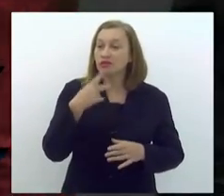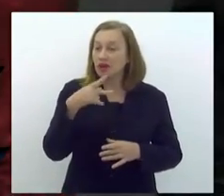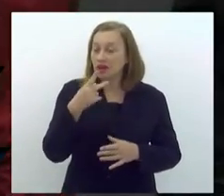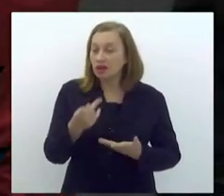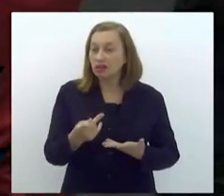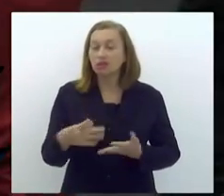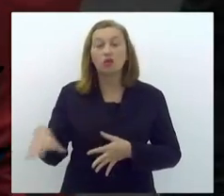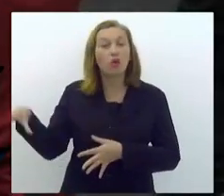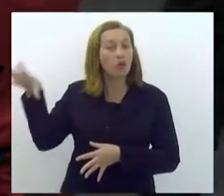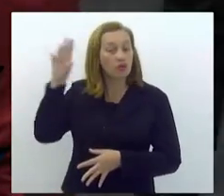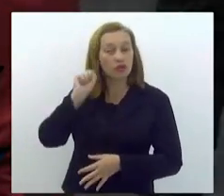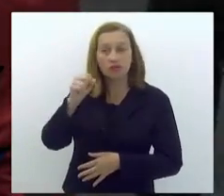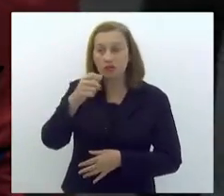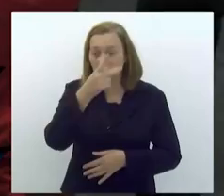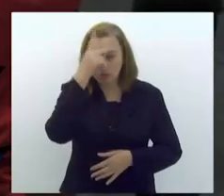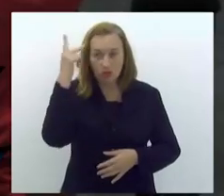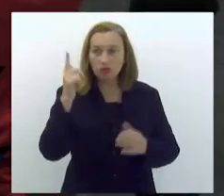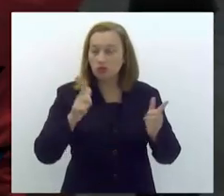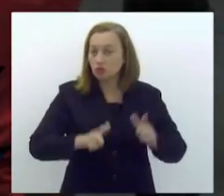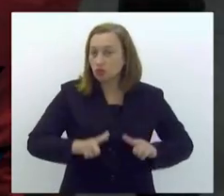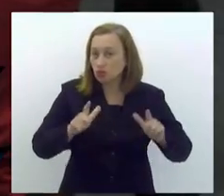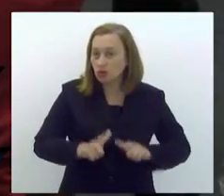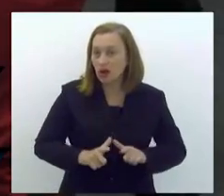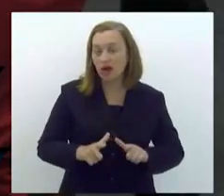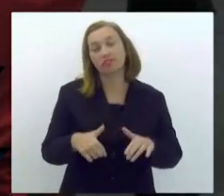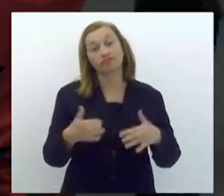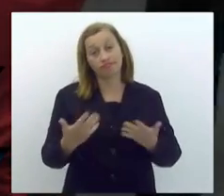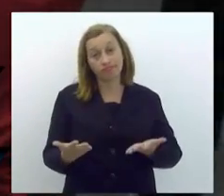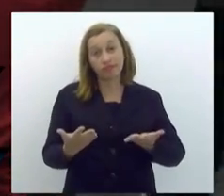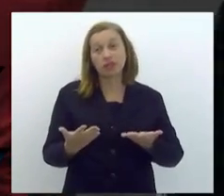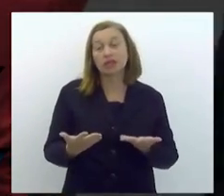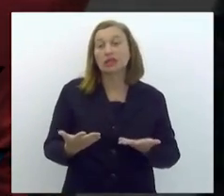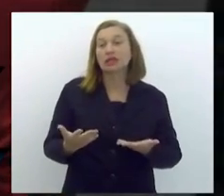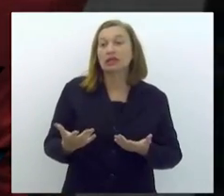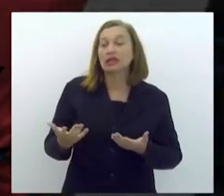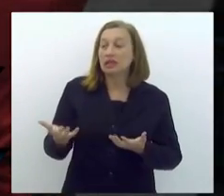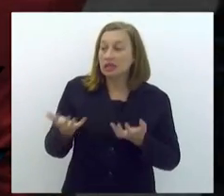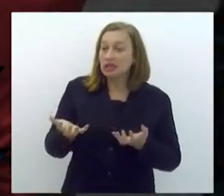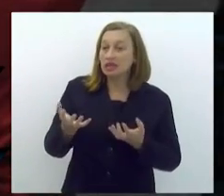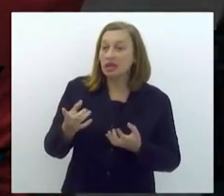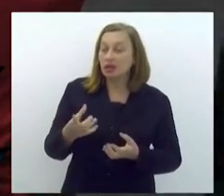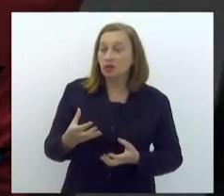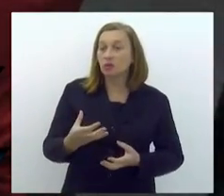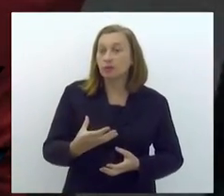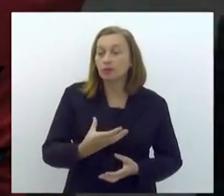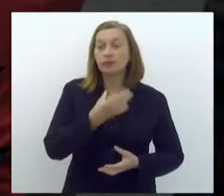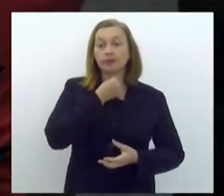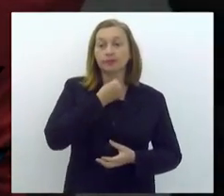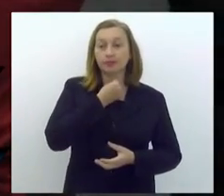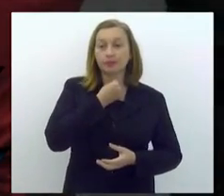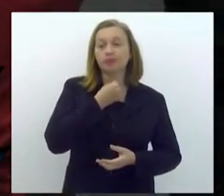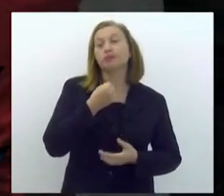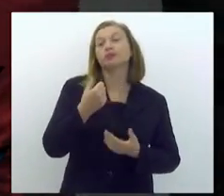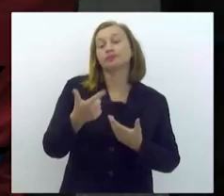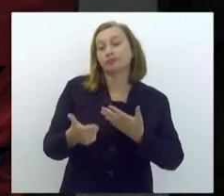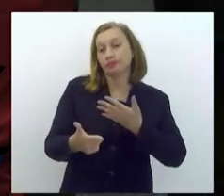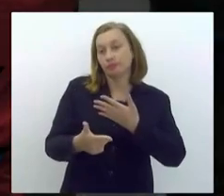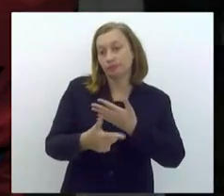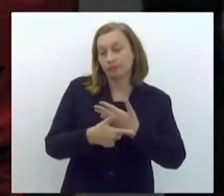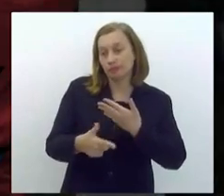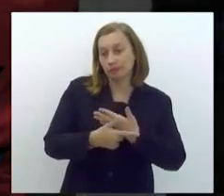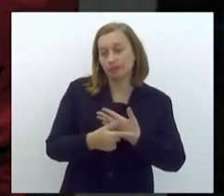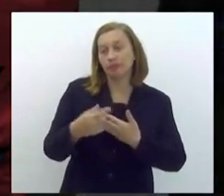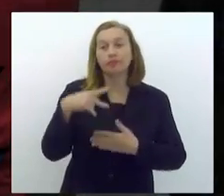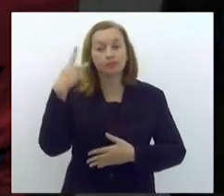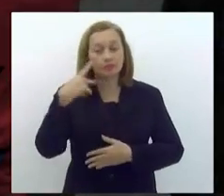ouvindo as demandas local e ainda assim tentaram impedi-la de exercer o seu dever o seu